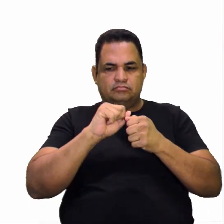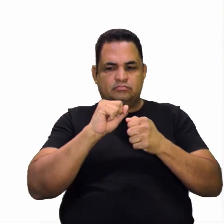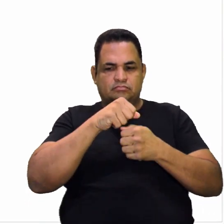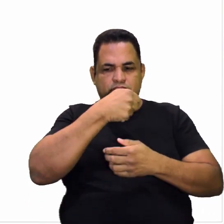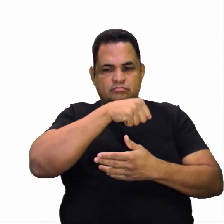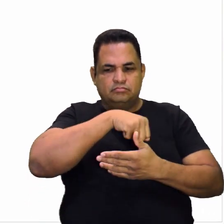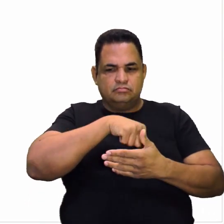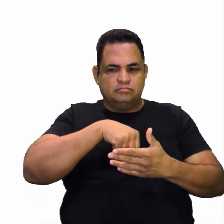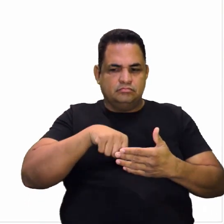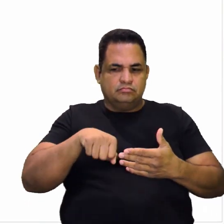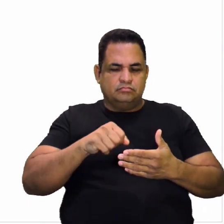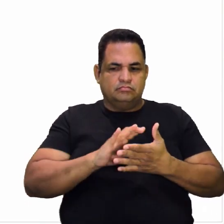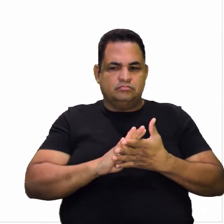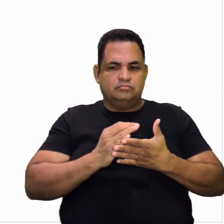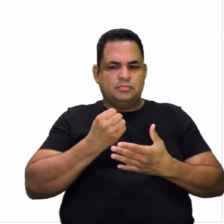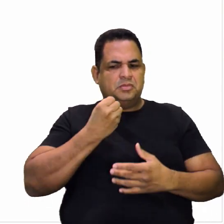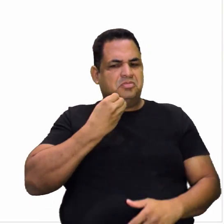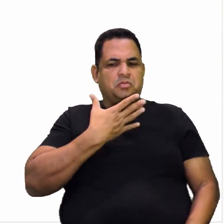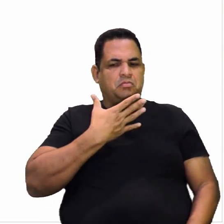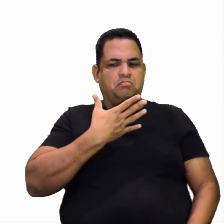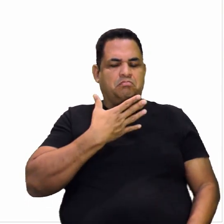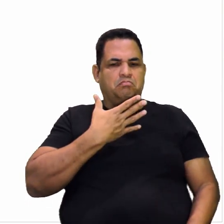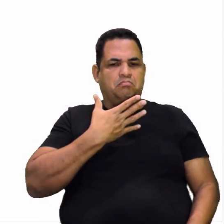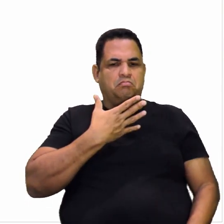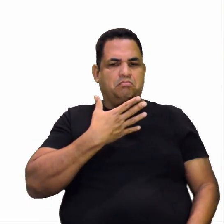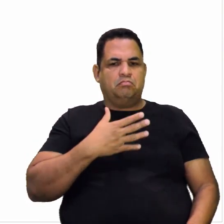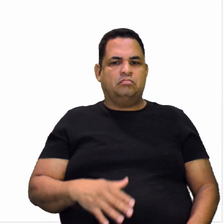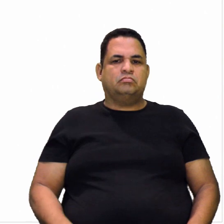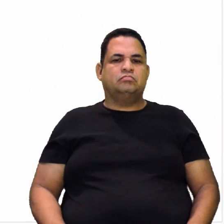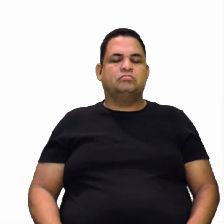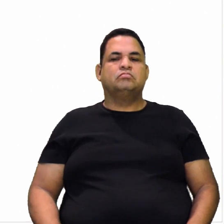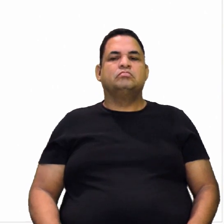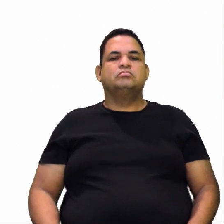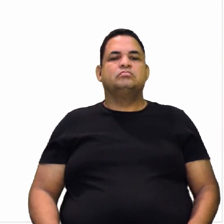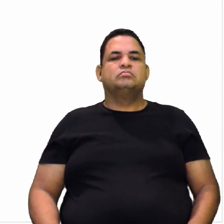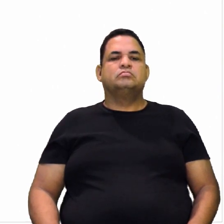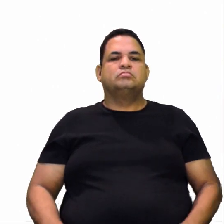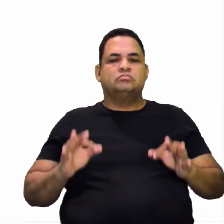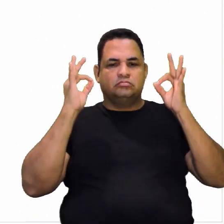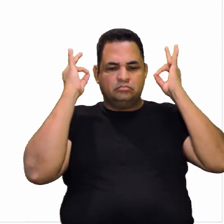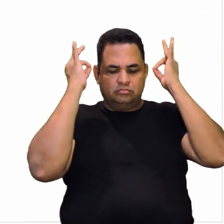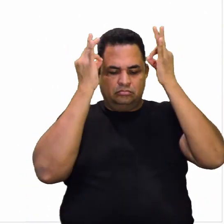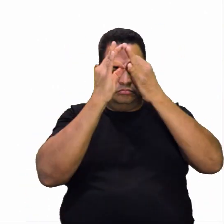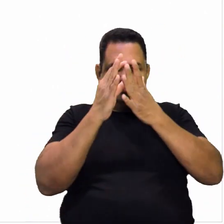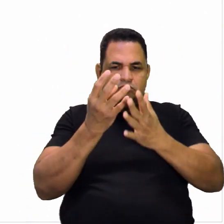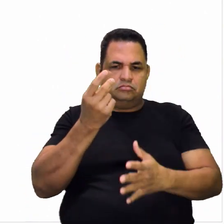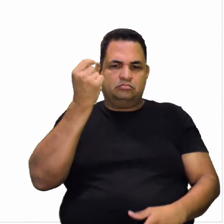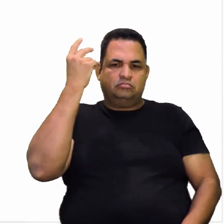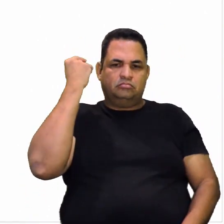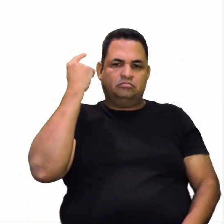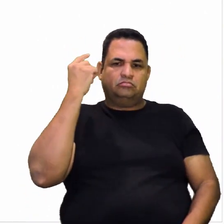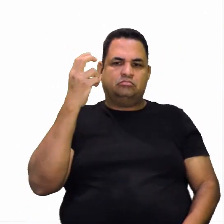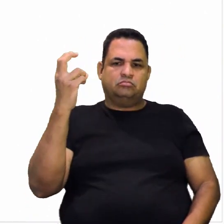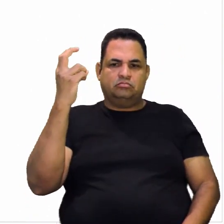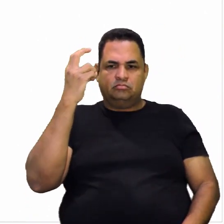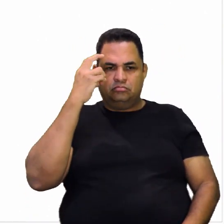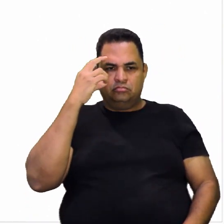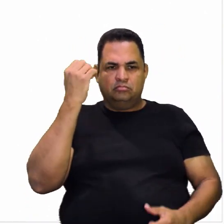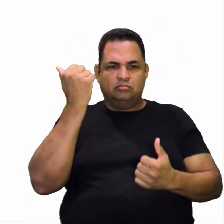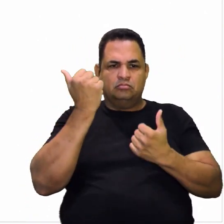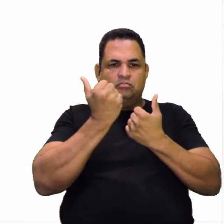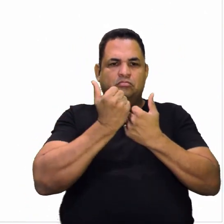anotações, está de boa. Bom, e o seguinte, na Grécia Antiga, a